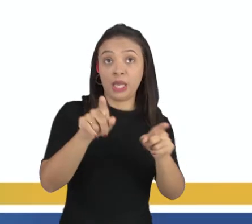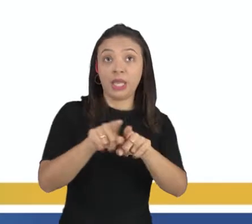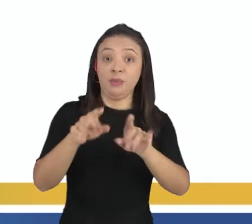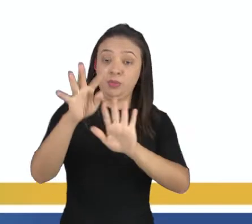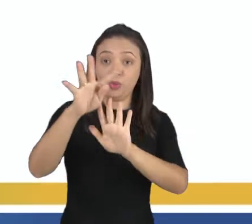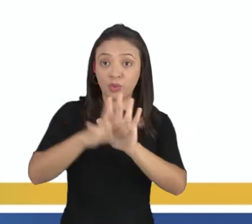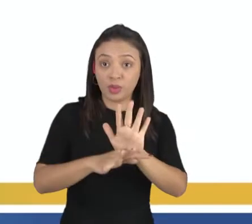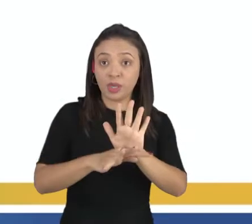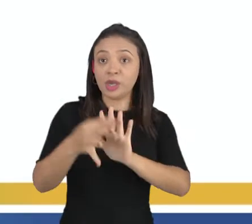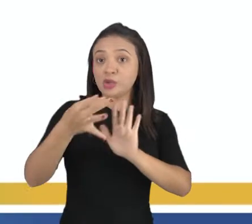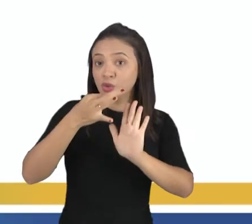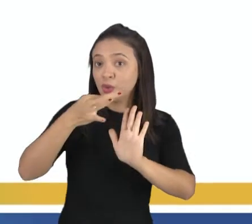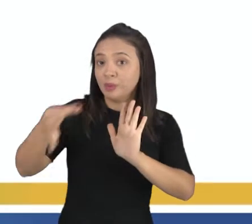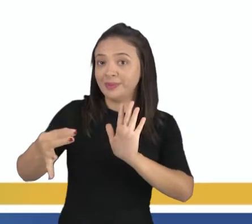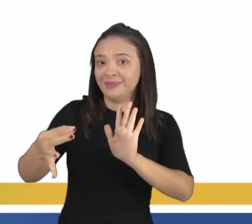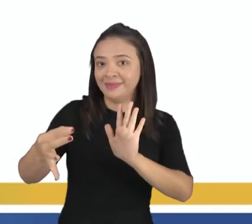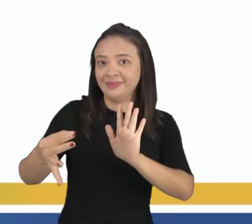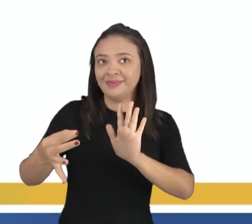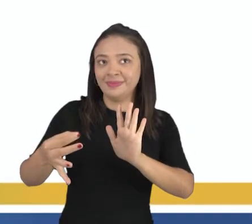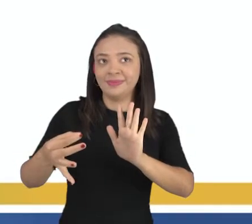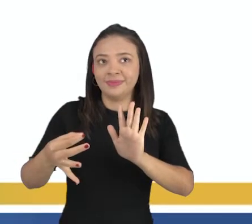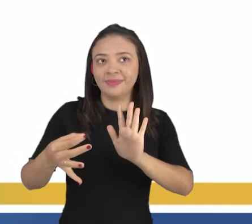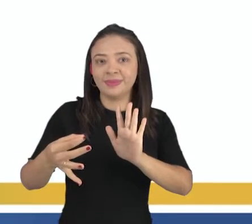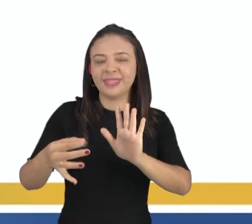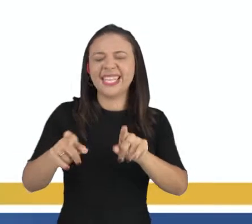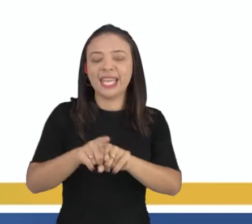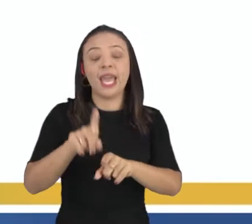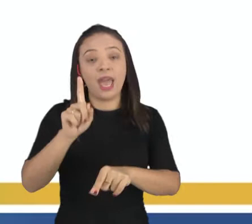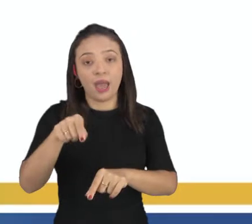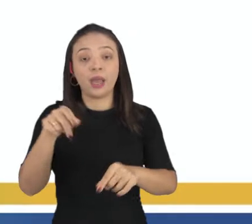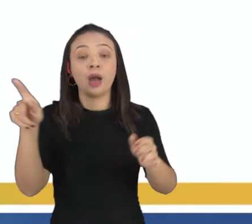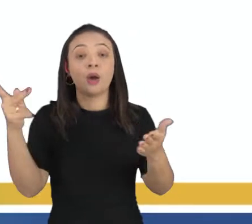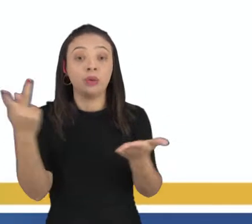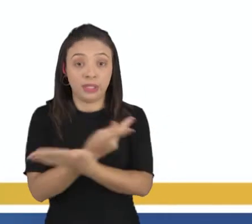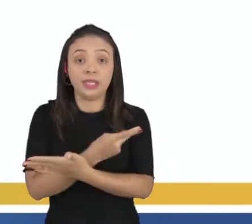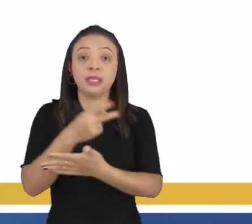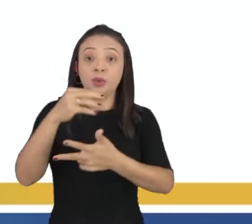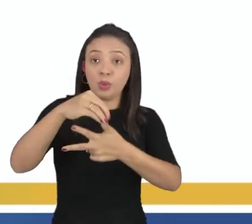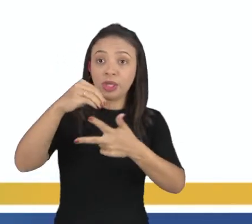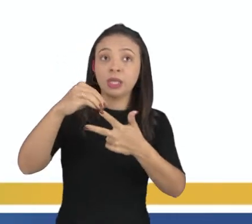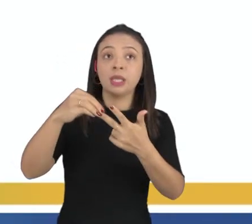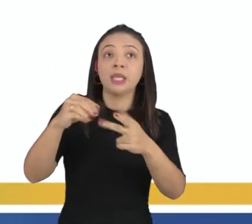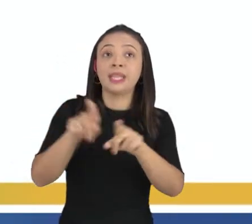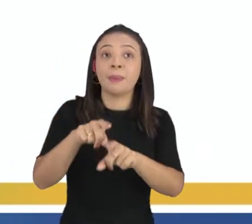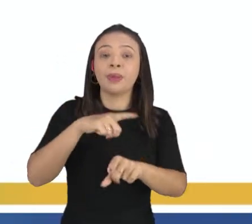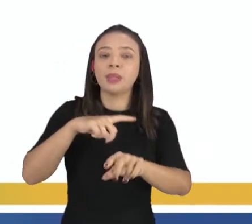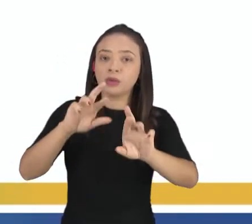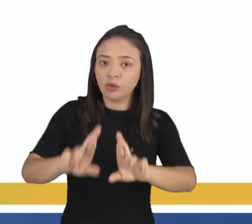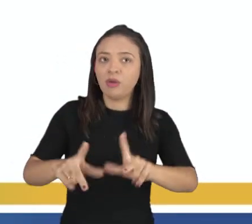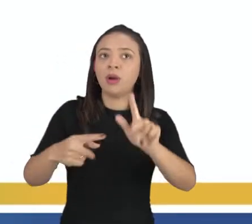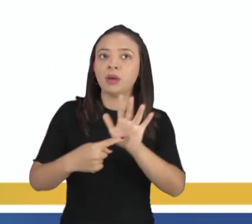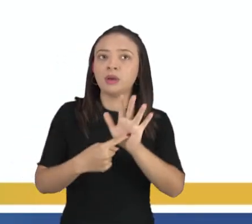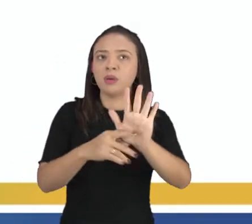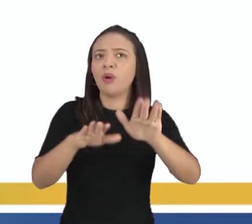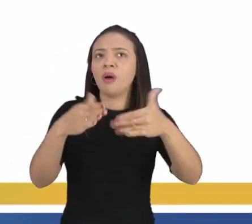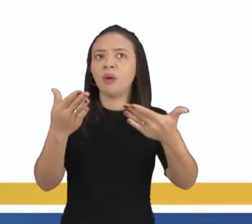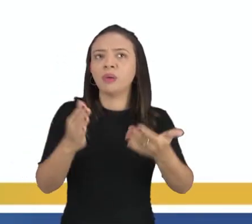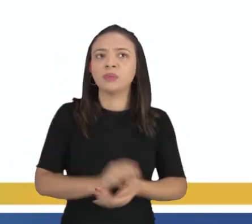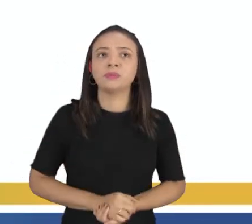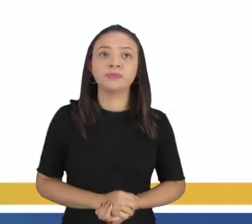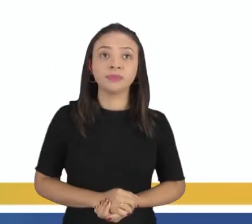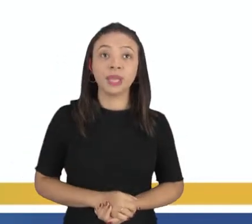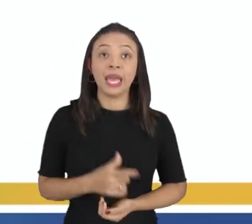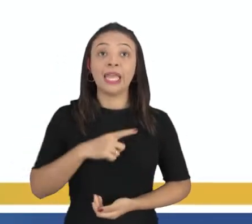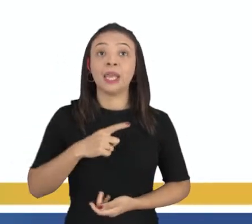o texto argumentativo, dissertativo, que é pedido na redação de vocês, existem algumas diferenças, tais como